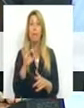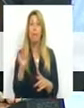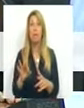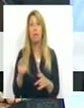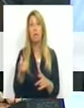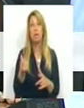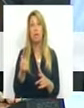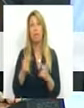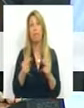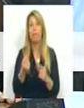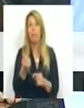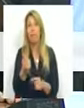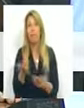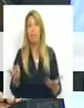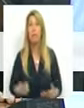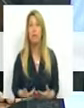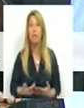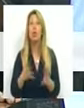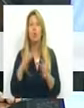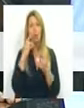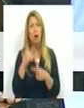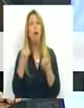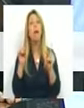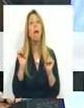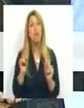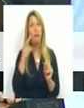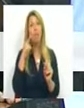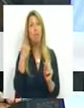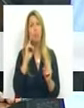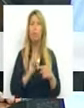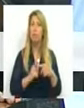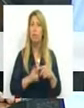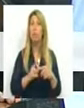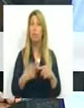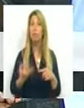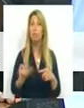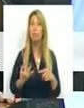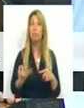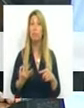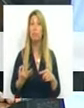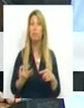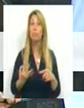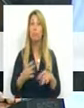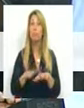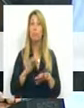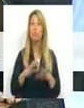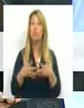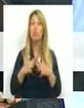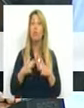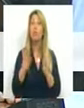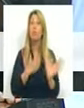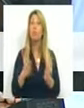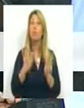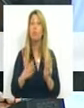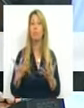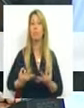financeira. E já apresentava aí sinais, digamos, que positivos em termos da sua estrutura produtiva, porque